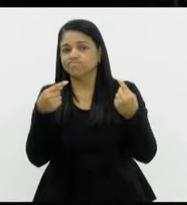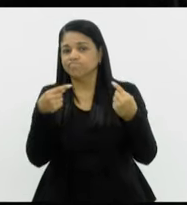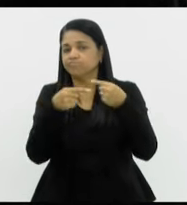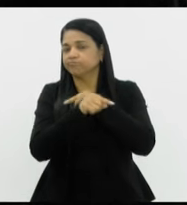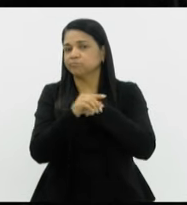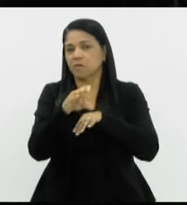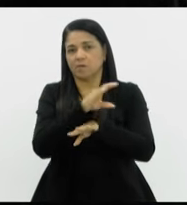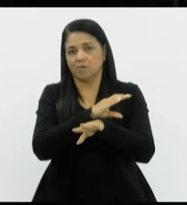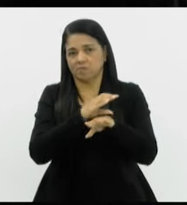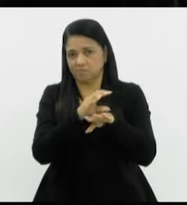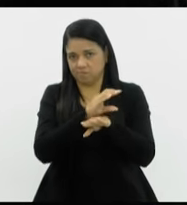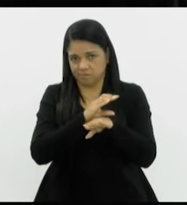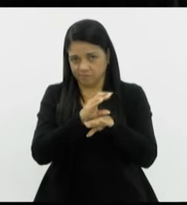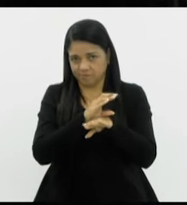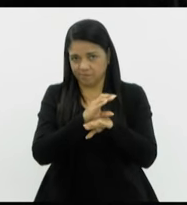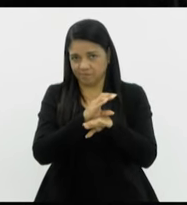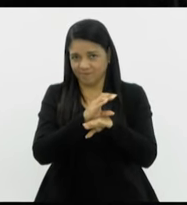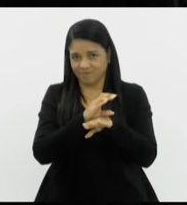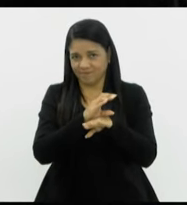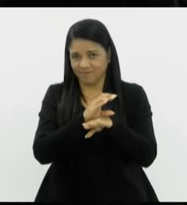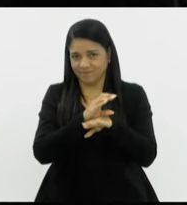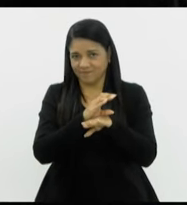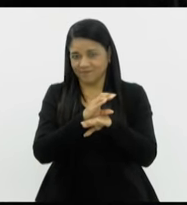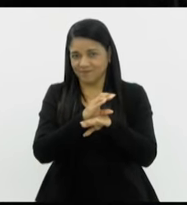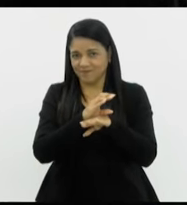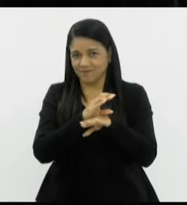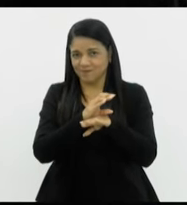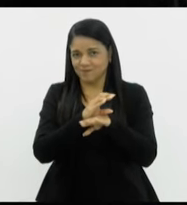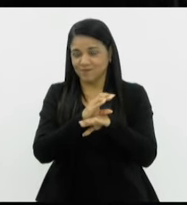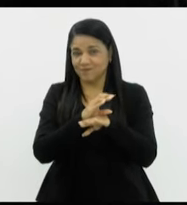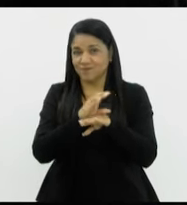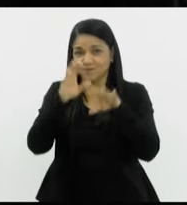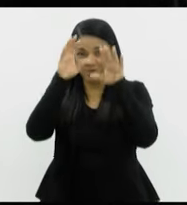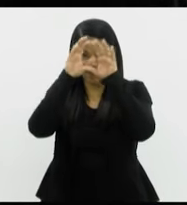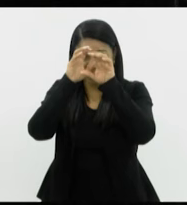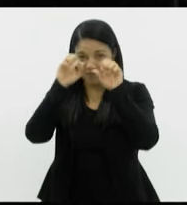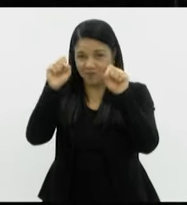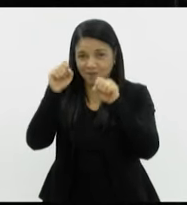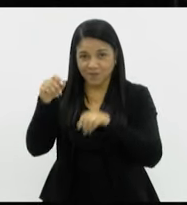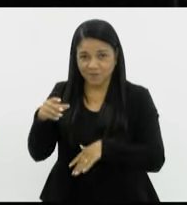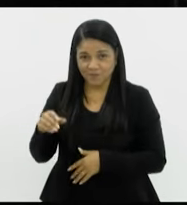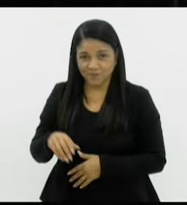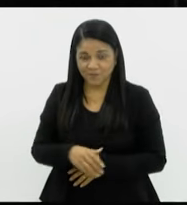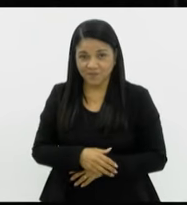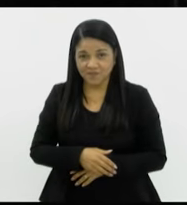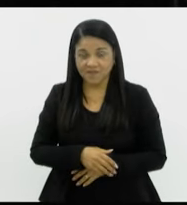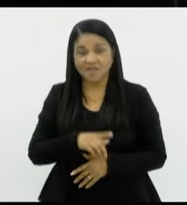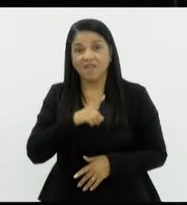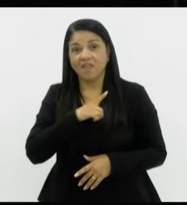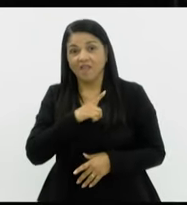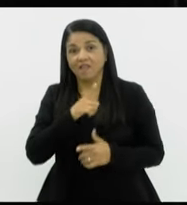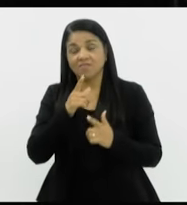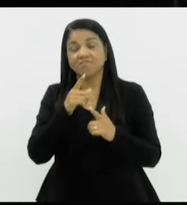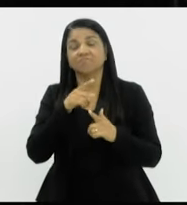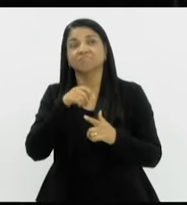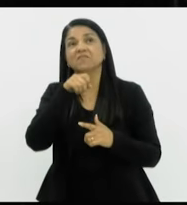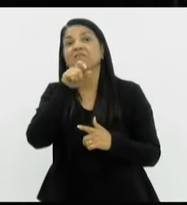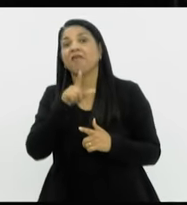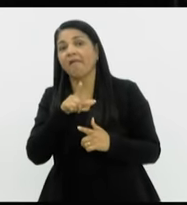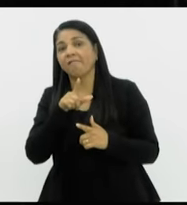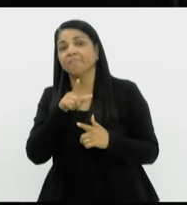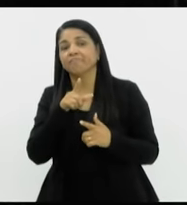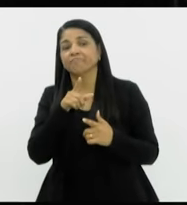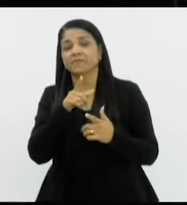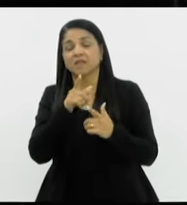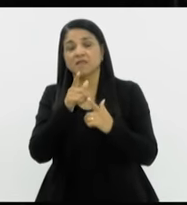inconstitucional no Supremo. Então, todo mundo que estava devendo de 20 para cá